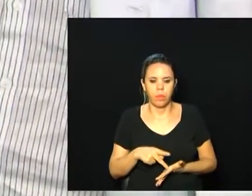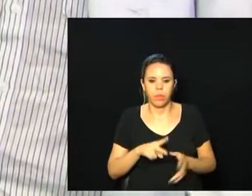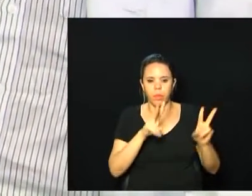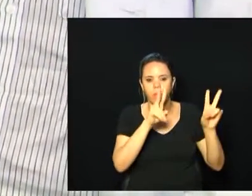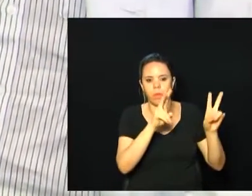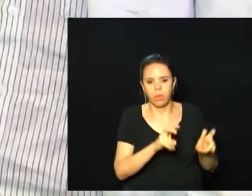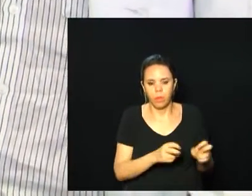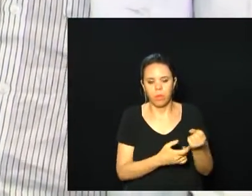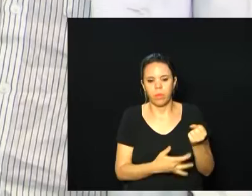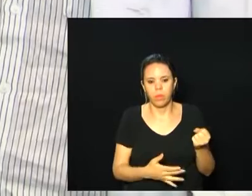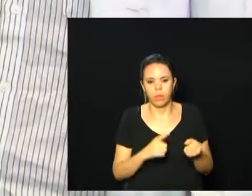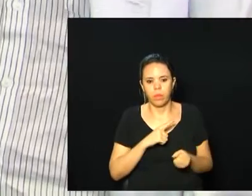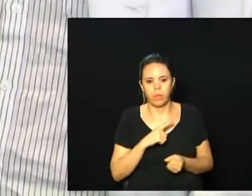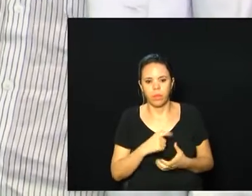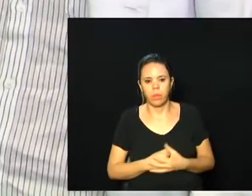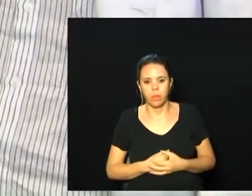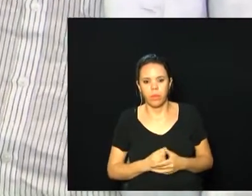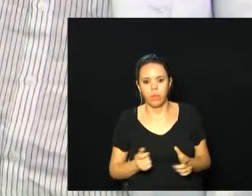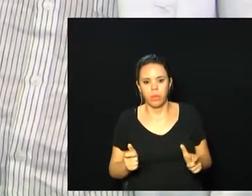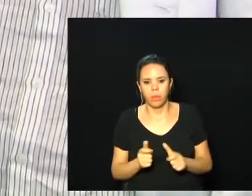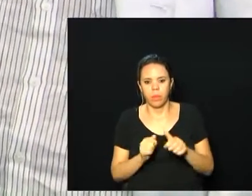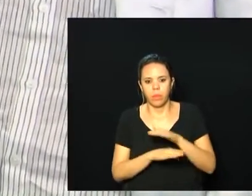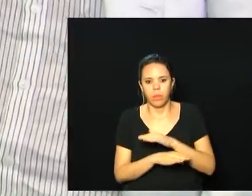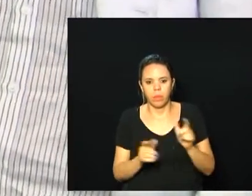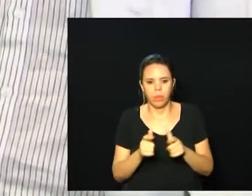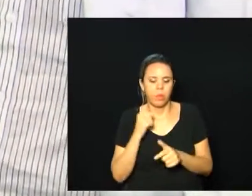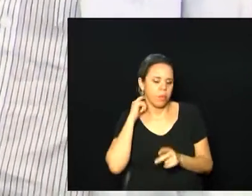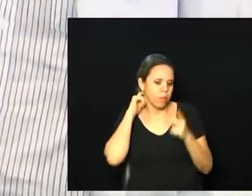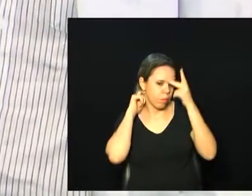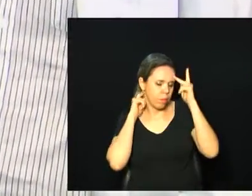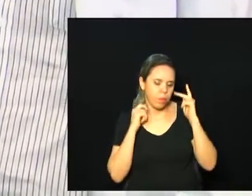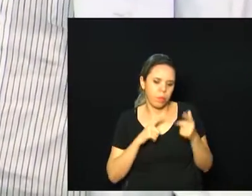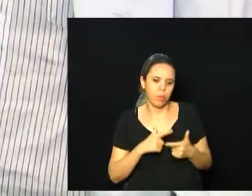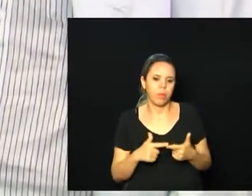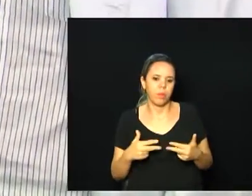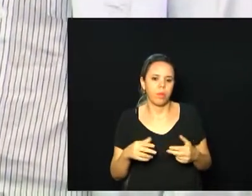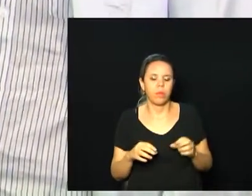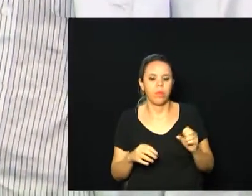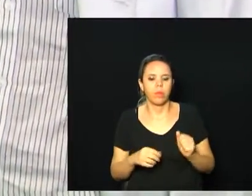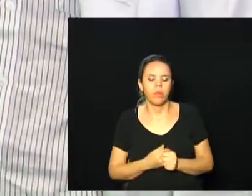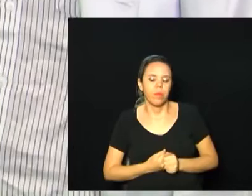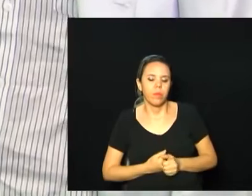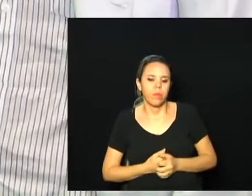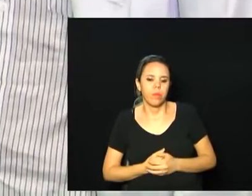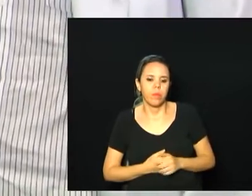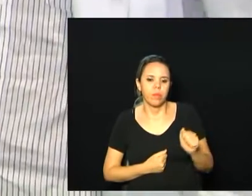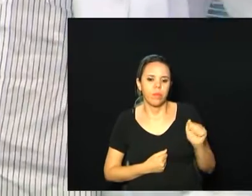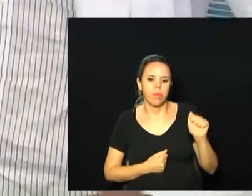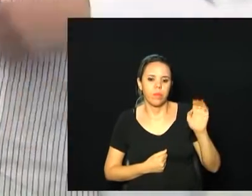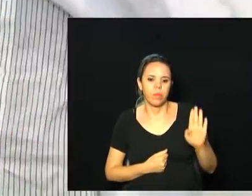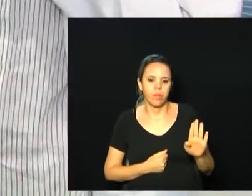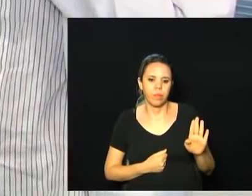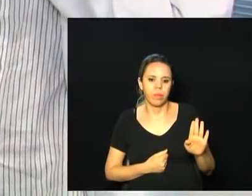tipos acabam tendo menos estoque porque tem menos gente que tem essas tipagens, né? Como, por exemplo, o AB.